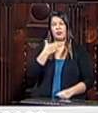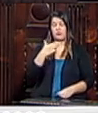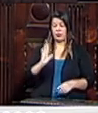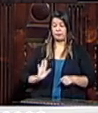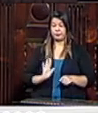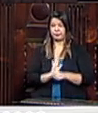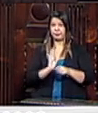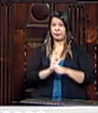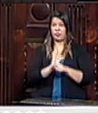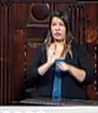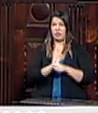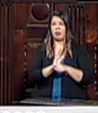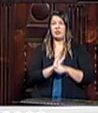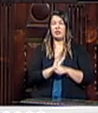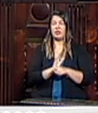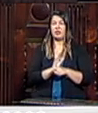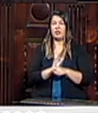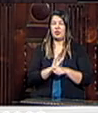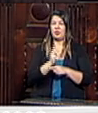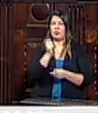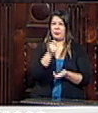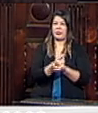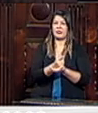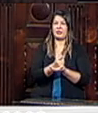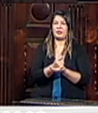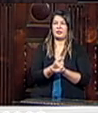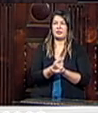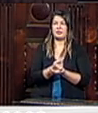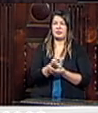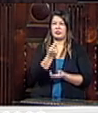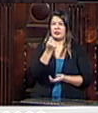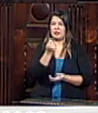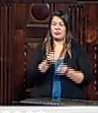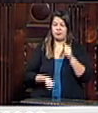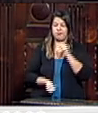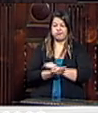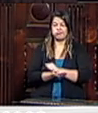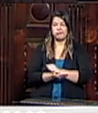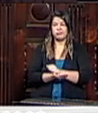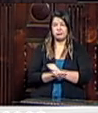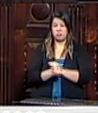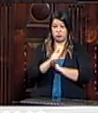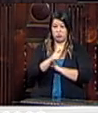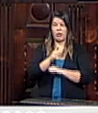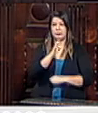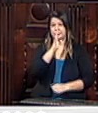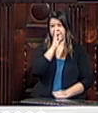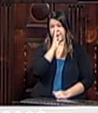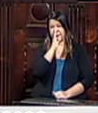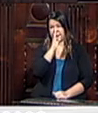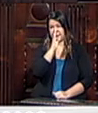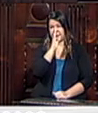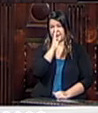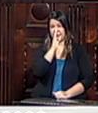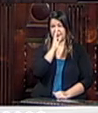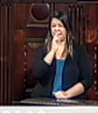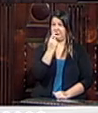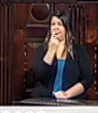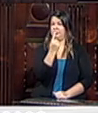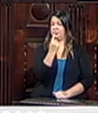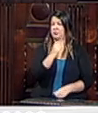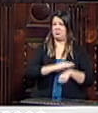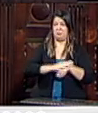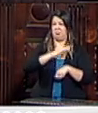apoiando ou endossando o pagamento de silêncio a um dos maiores criminosos